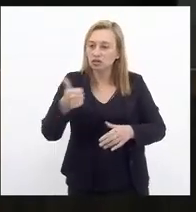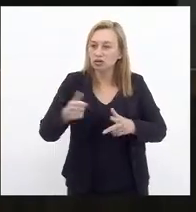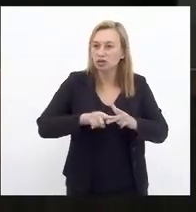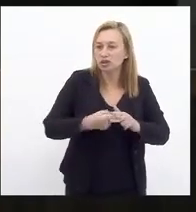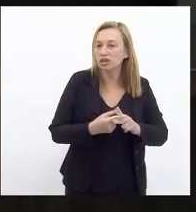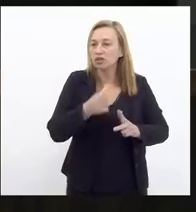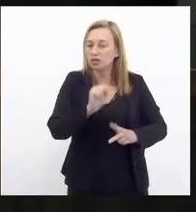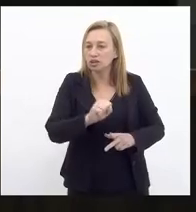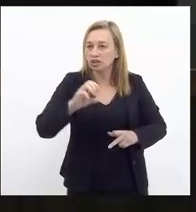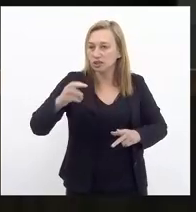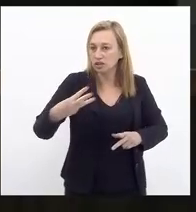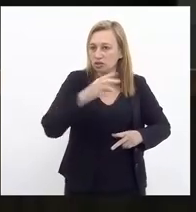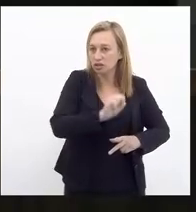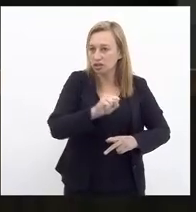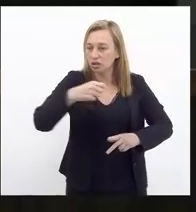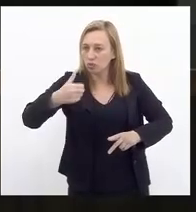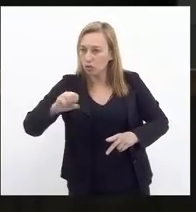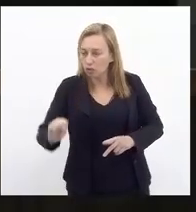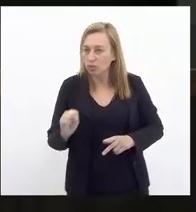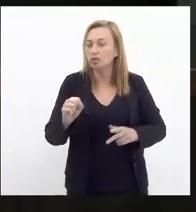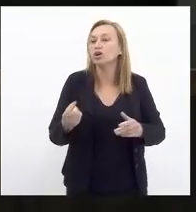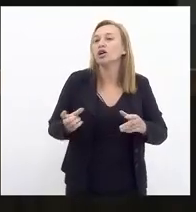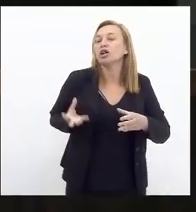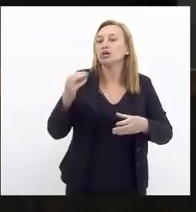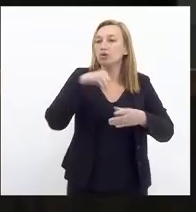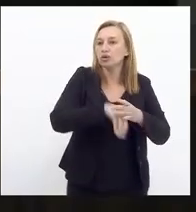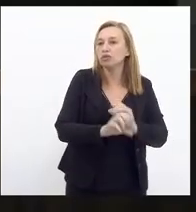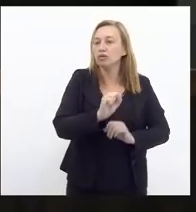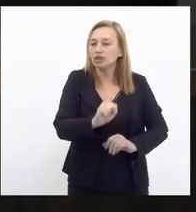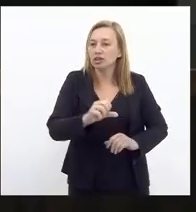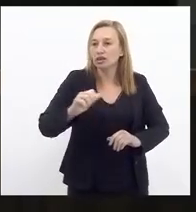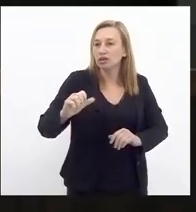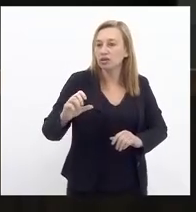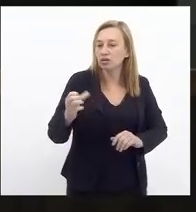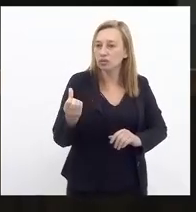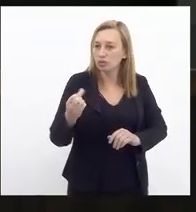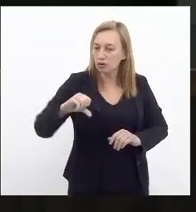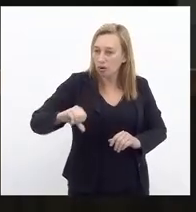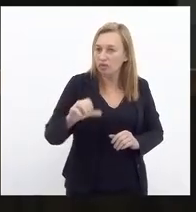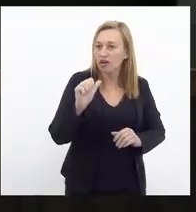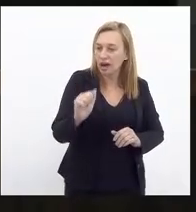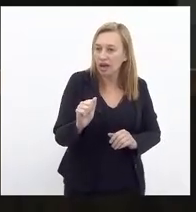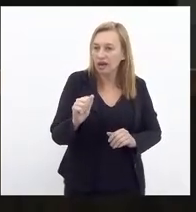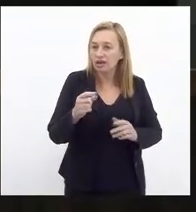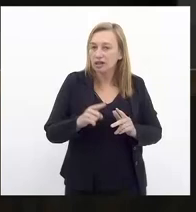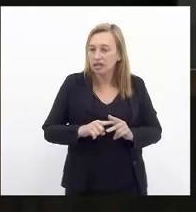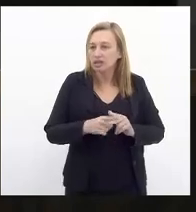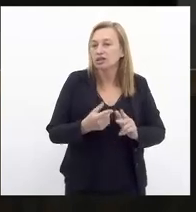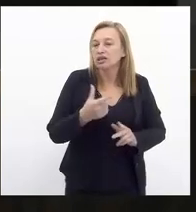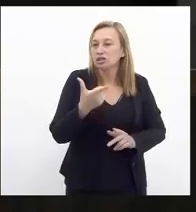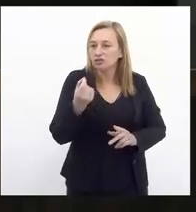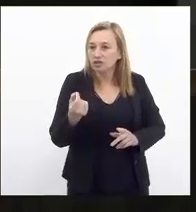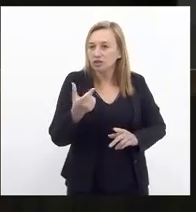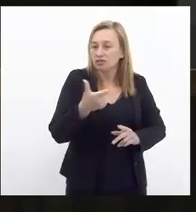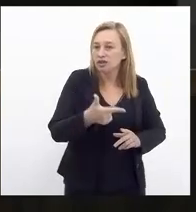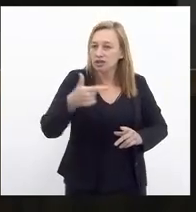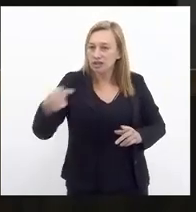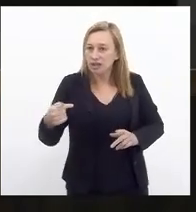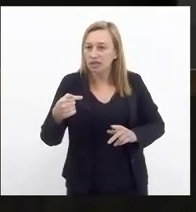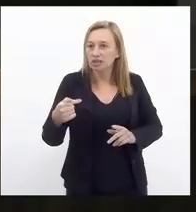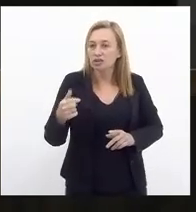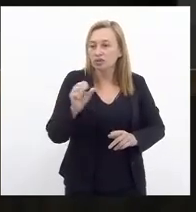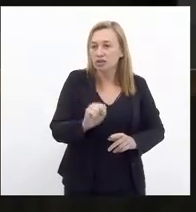83 artigo 88 incluindo o artigo 89 a e revoga os incisos 2027 do artigo